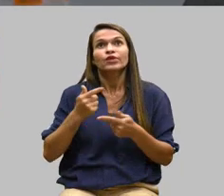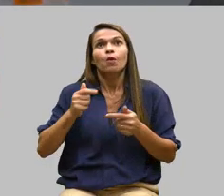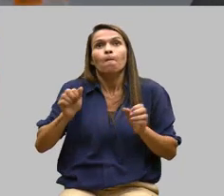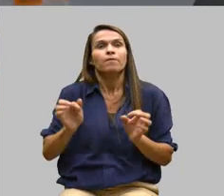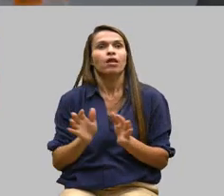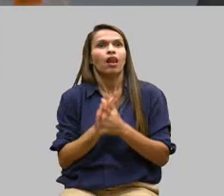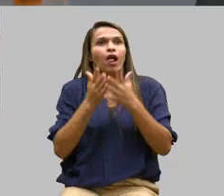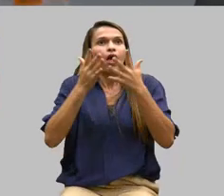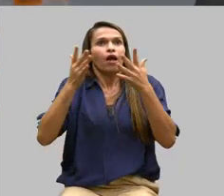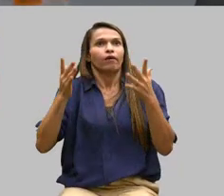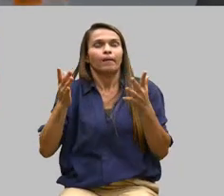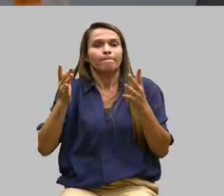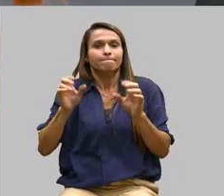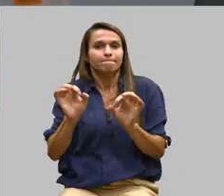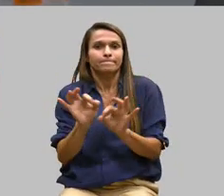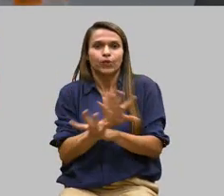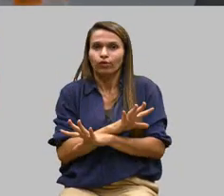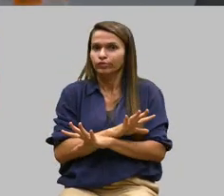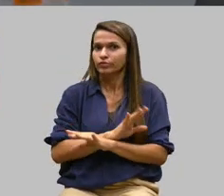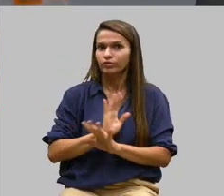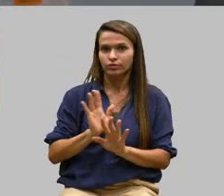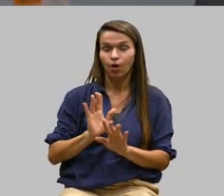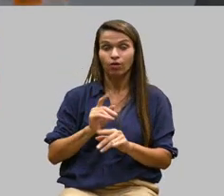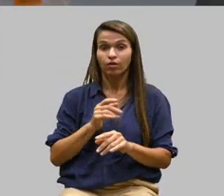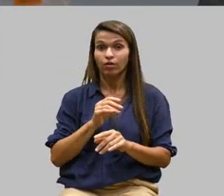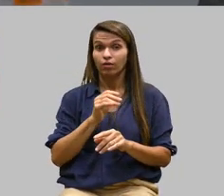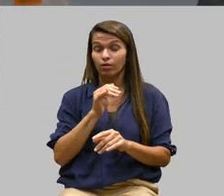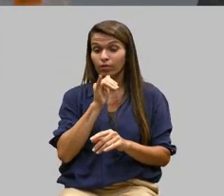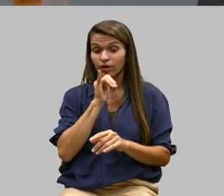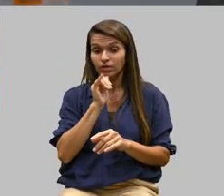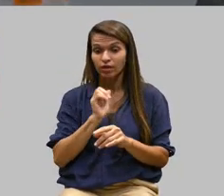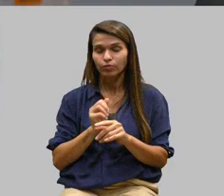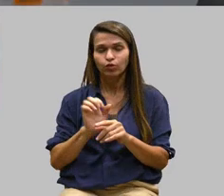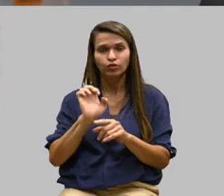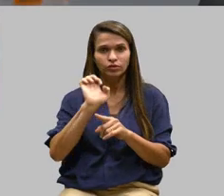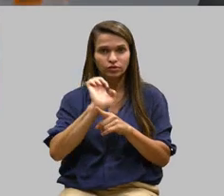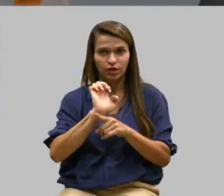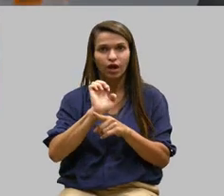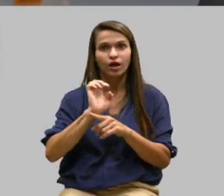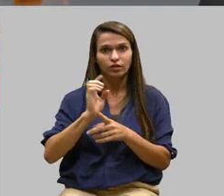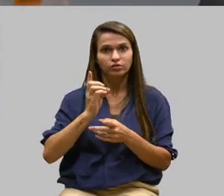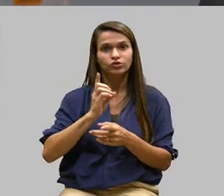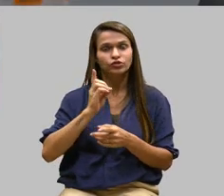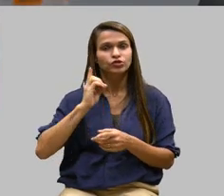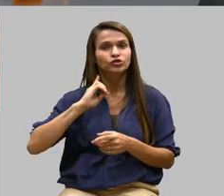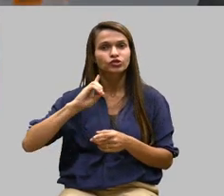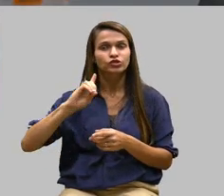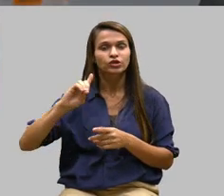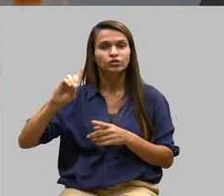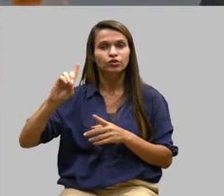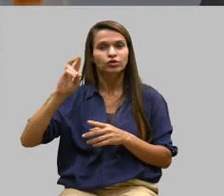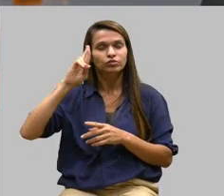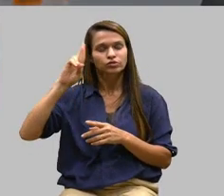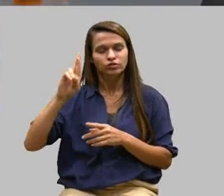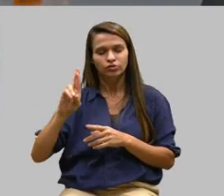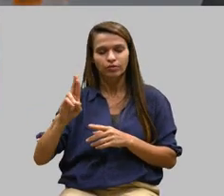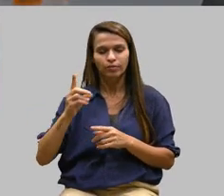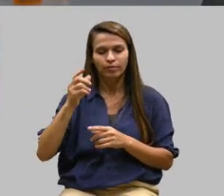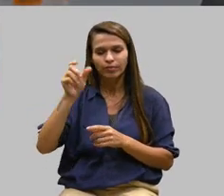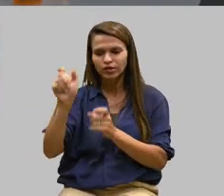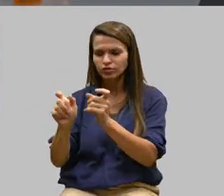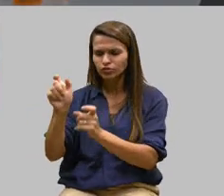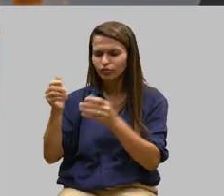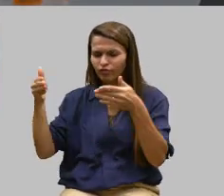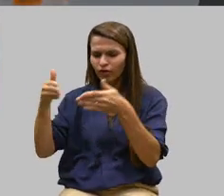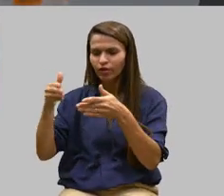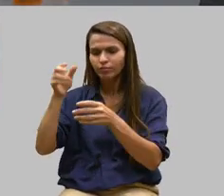estabelecer no estado por exemplo a diretoria Estadual de políticas para pessoa com deficiência ela vem